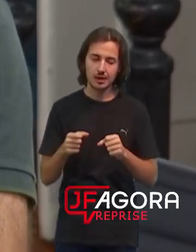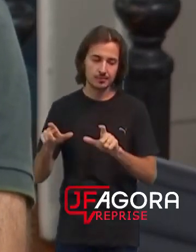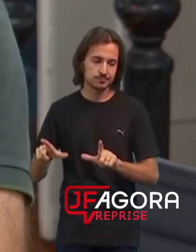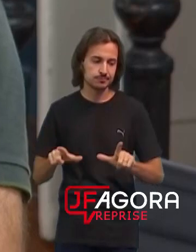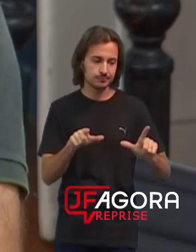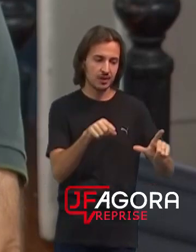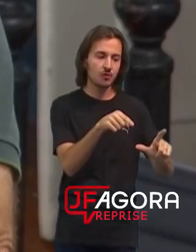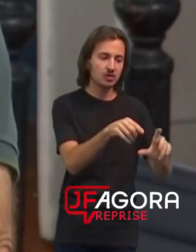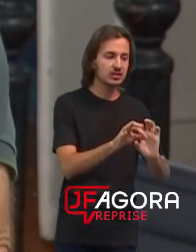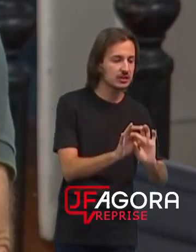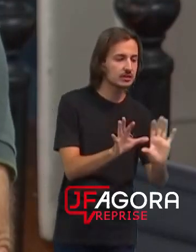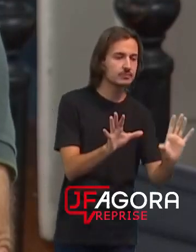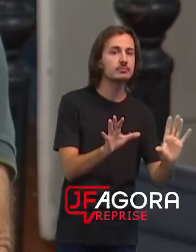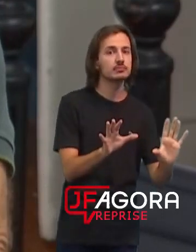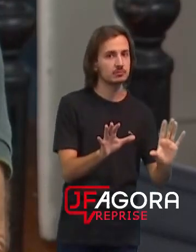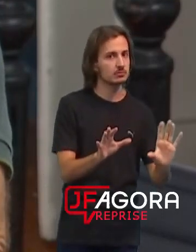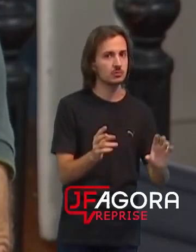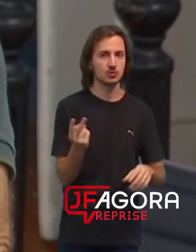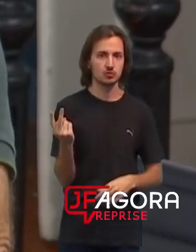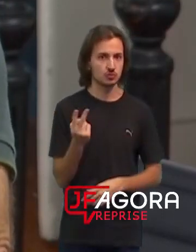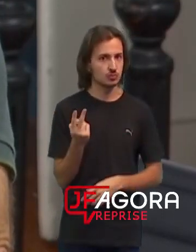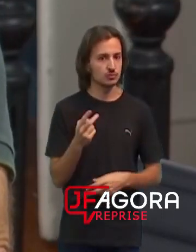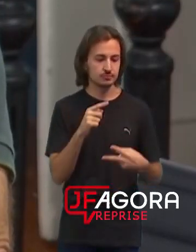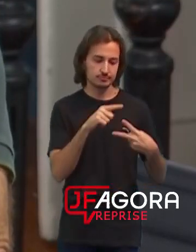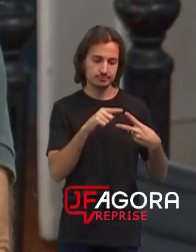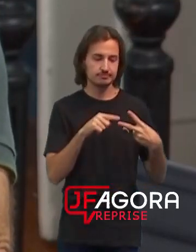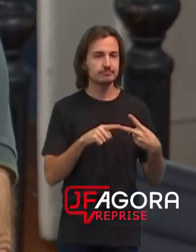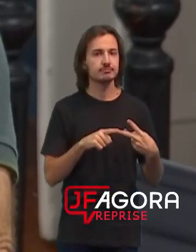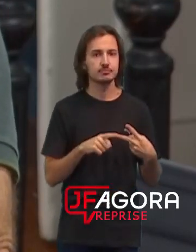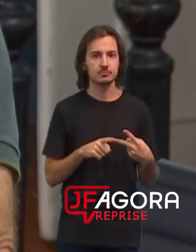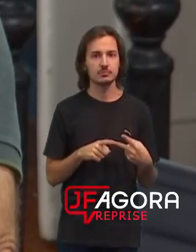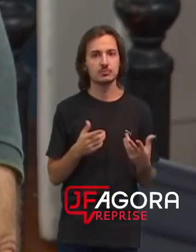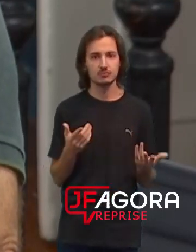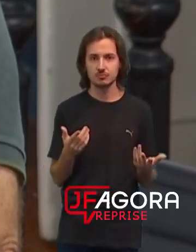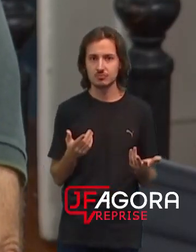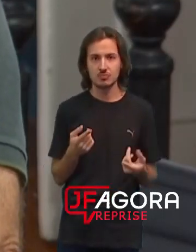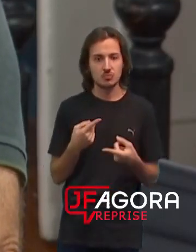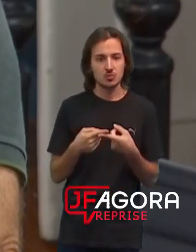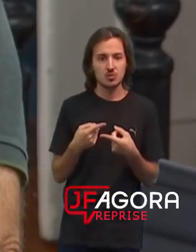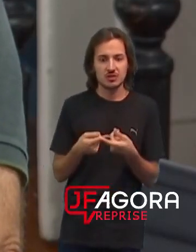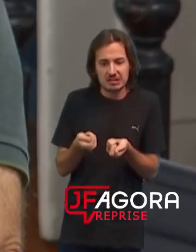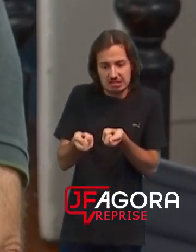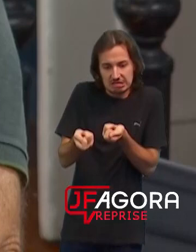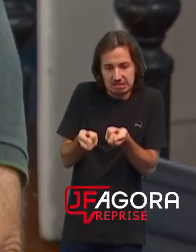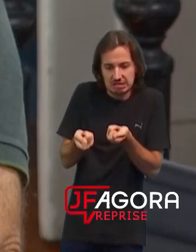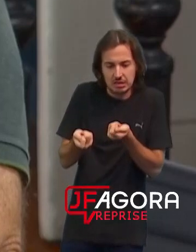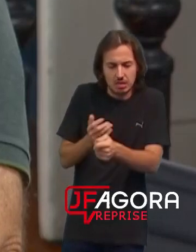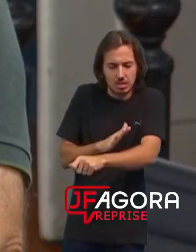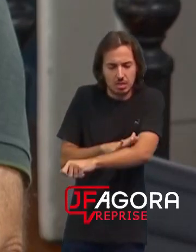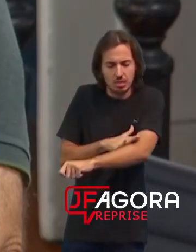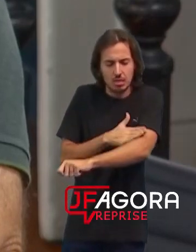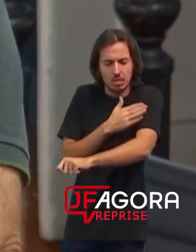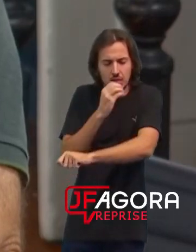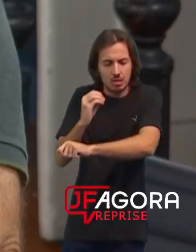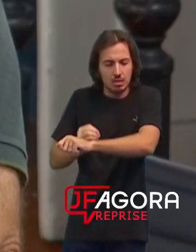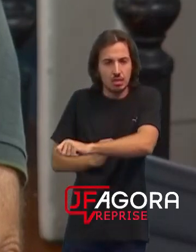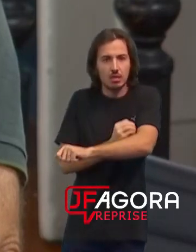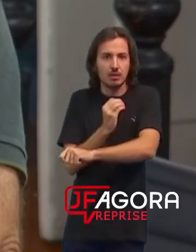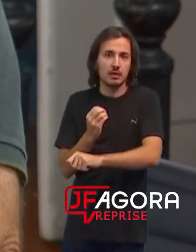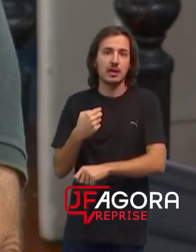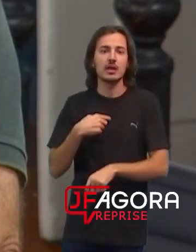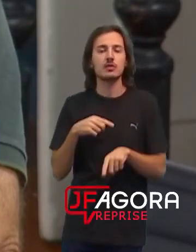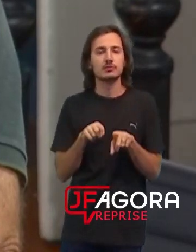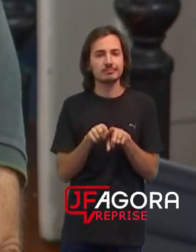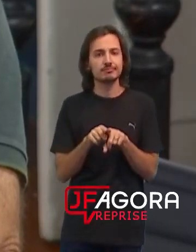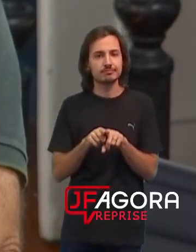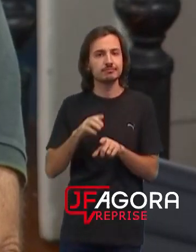SINARME. O SINARME é todo controlado dioturnamente, até para nós, militares, que temos armas, para a